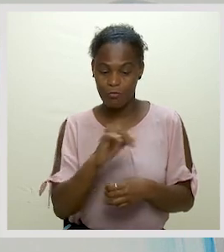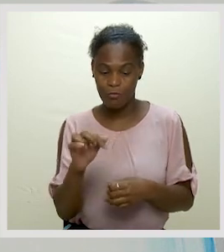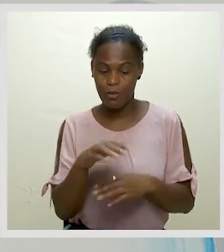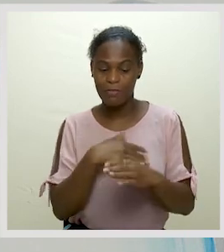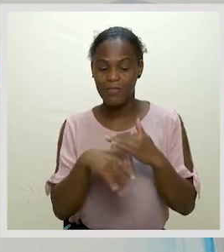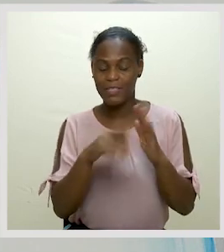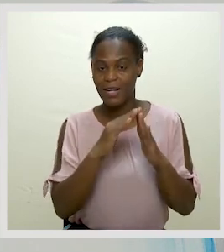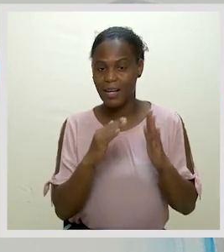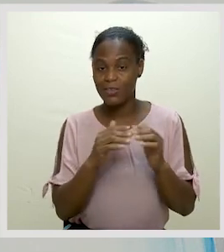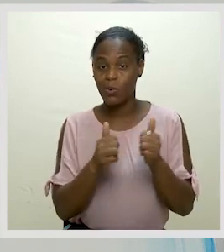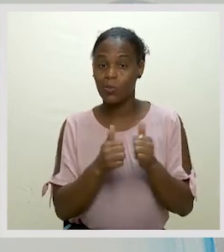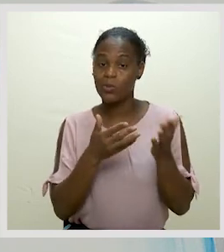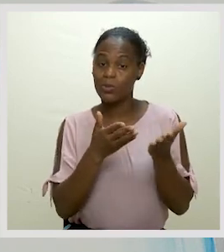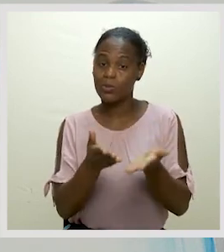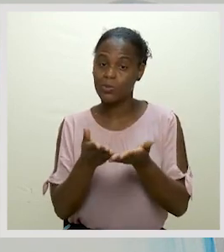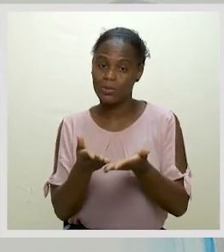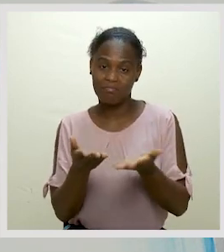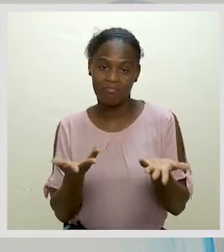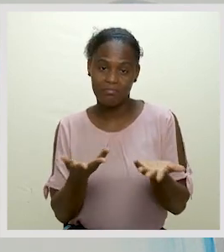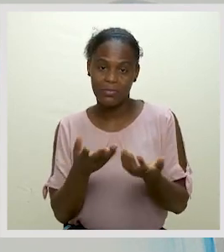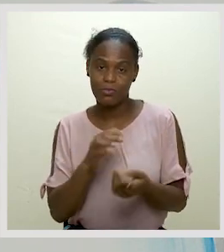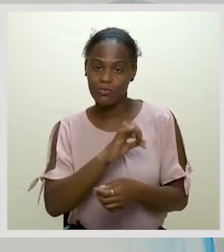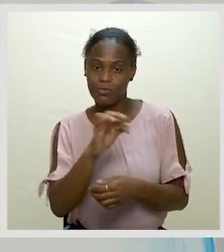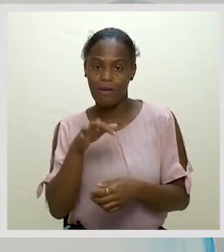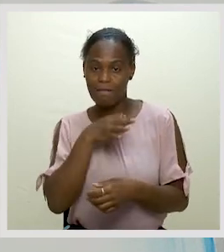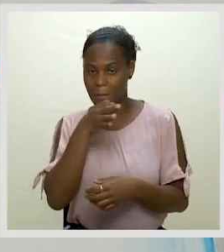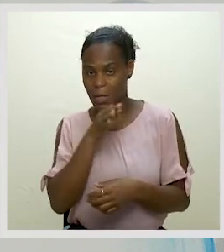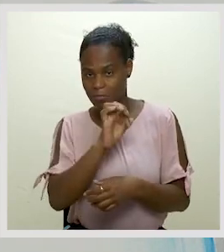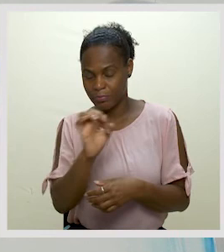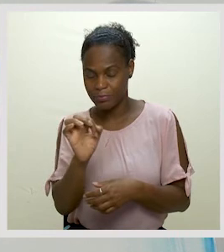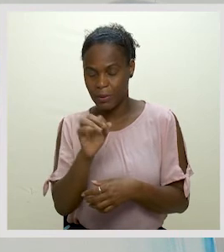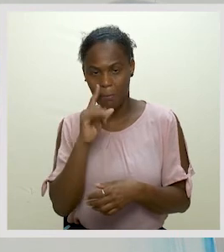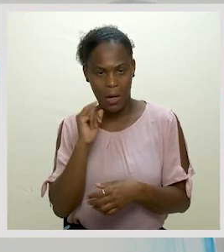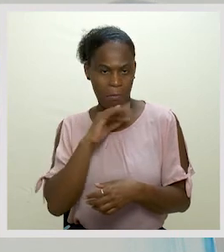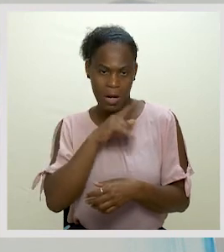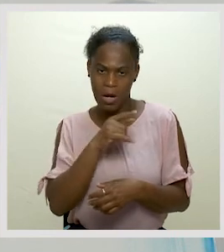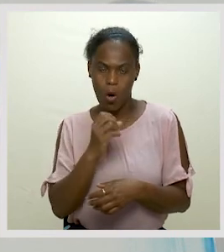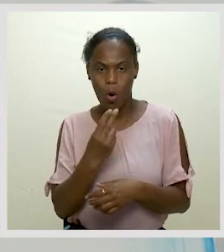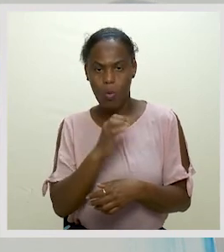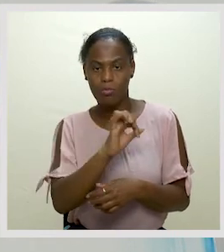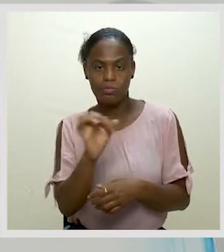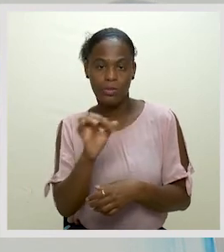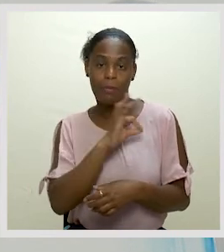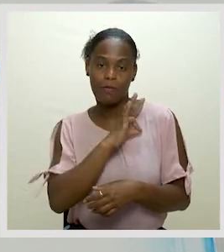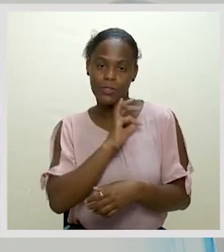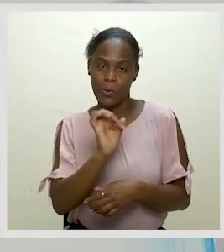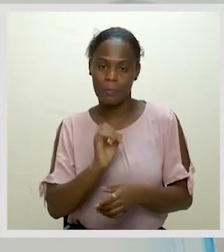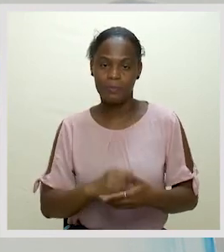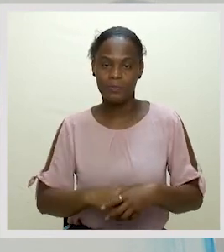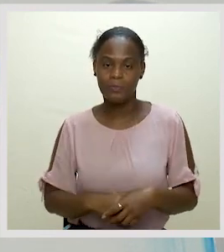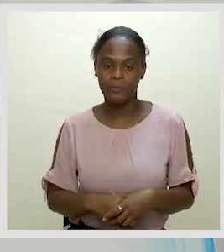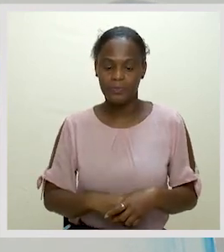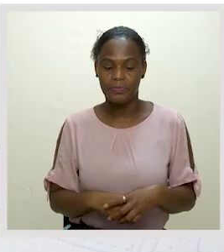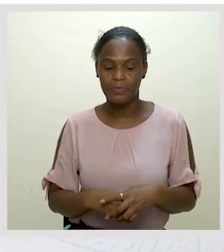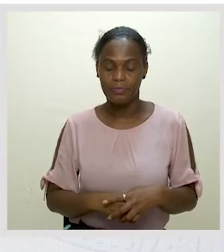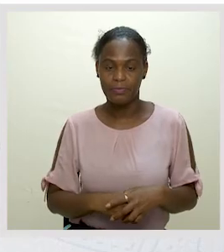para resolverem em casa com a ajuda dos vossos pais ou do seu